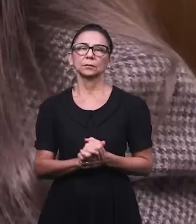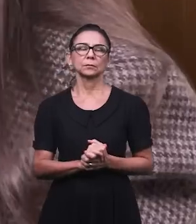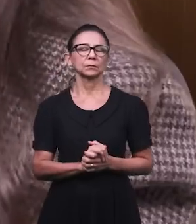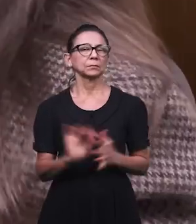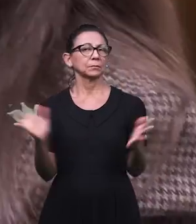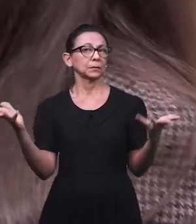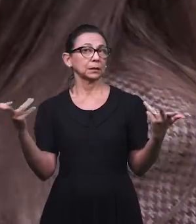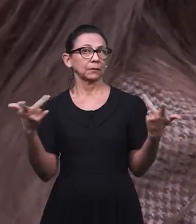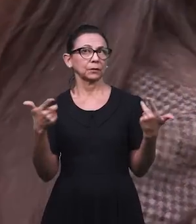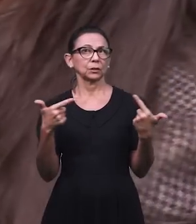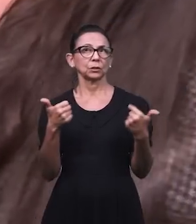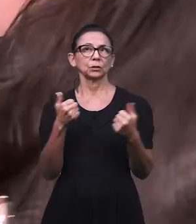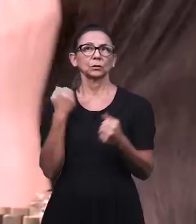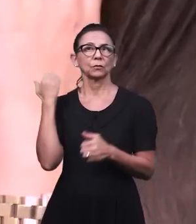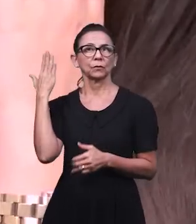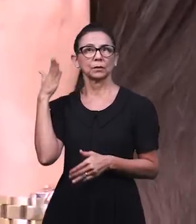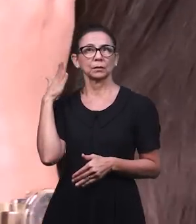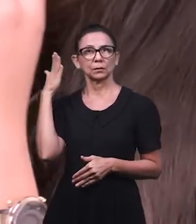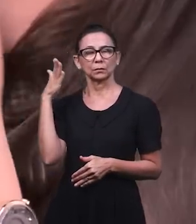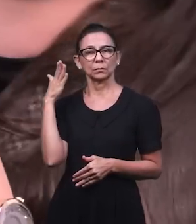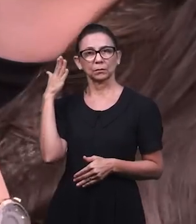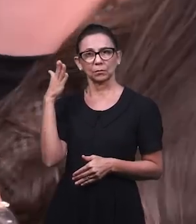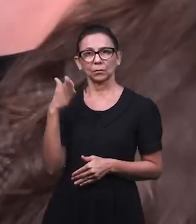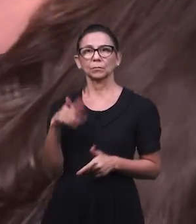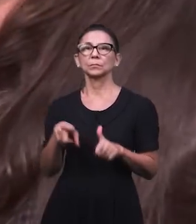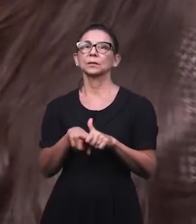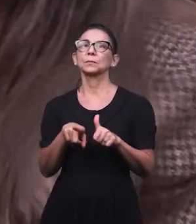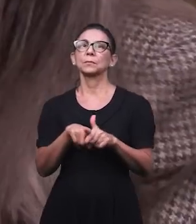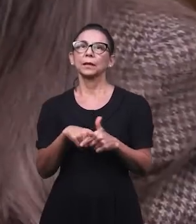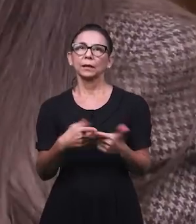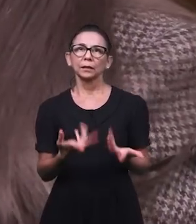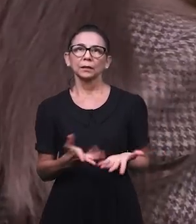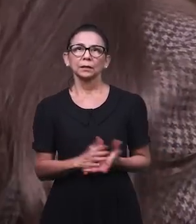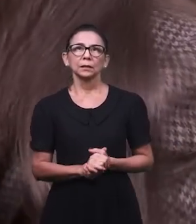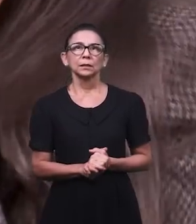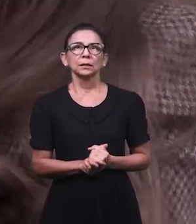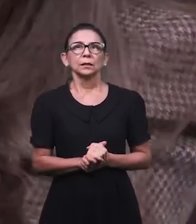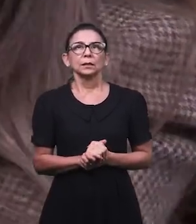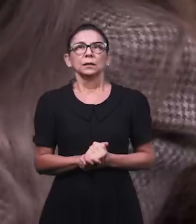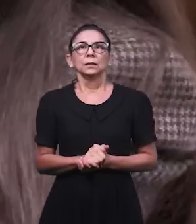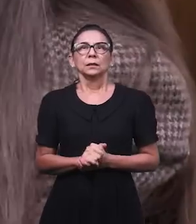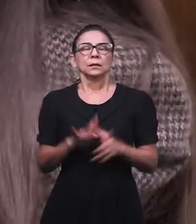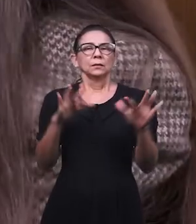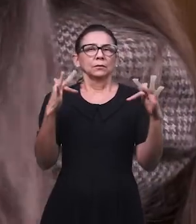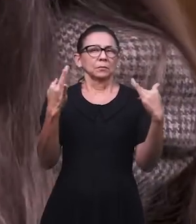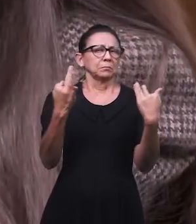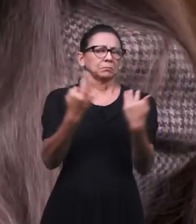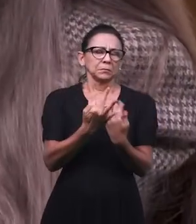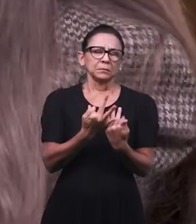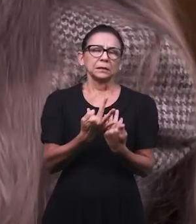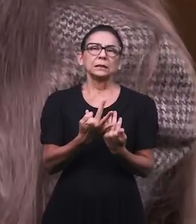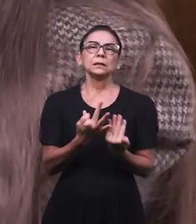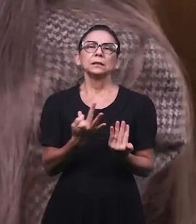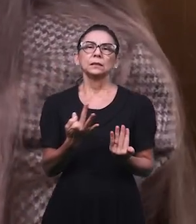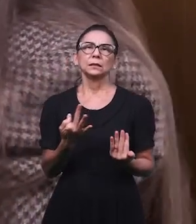Incrível. Nossa, poder fazer discurso na formatura também realizou. Então, assim, tudo. A família,